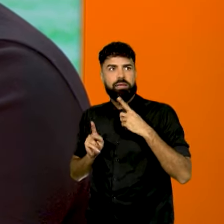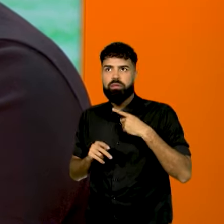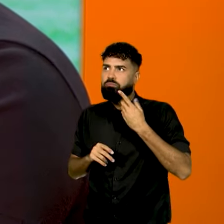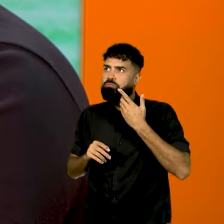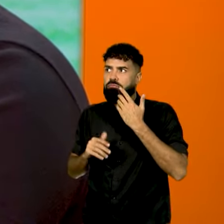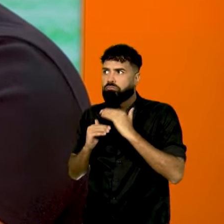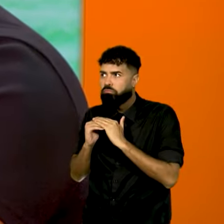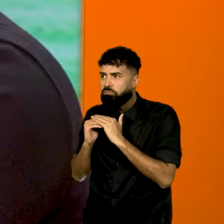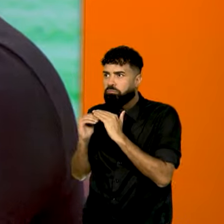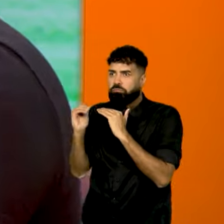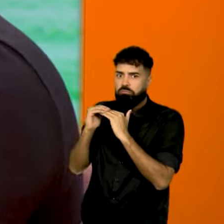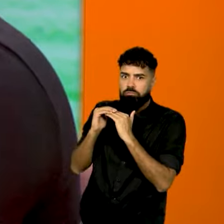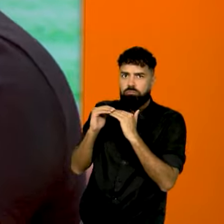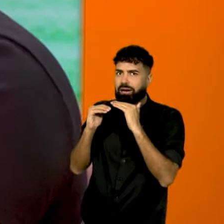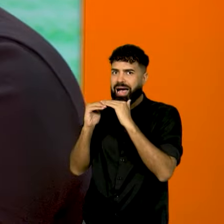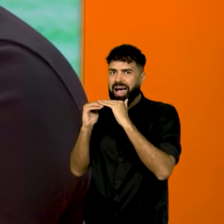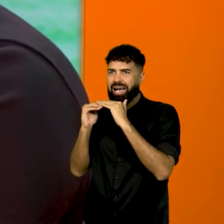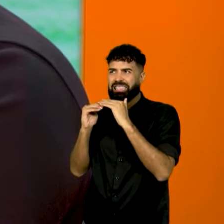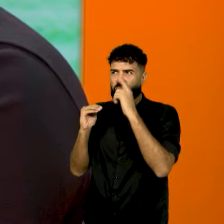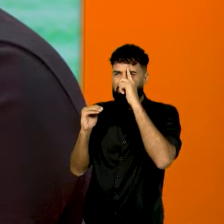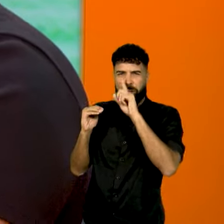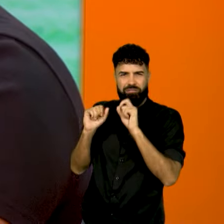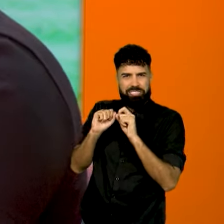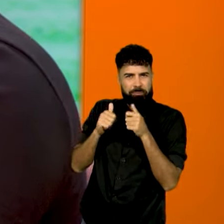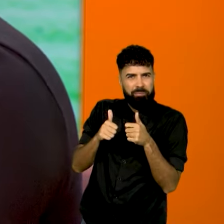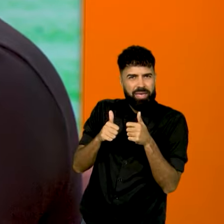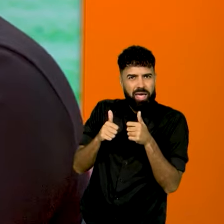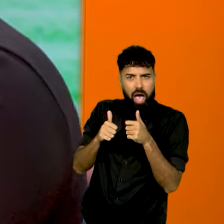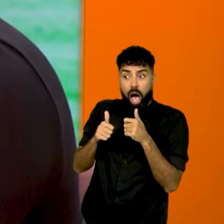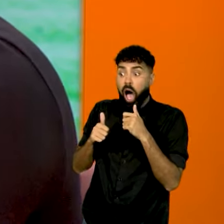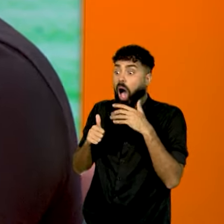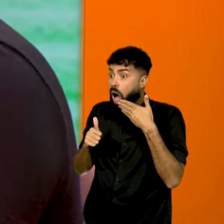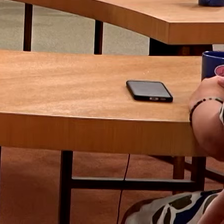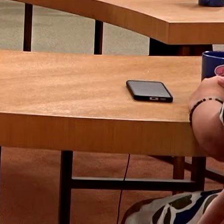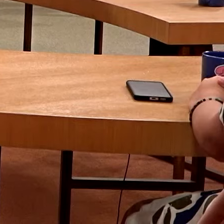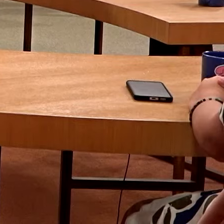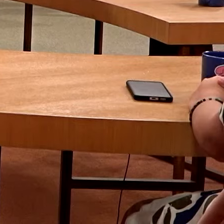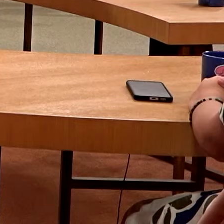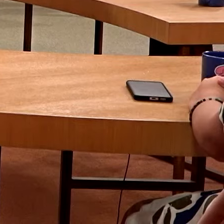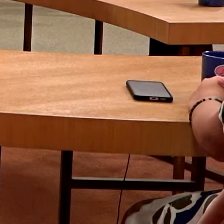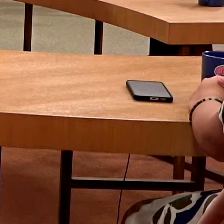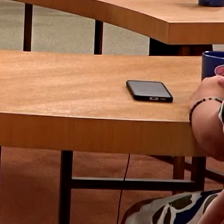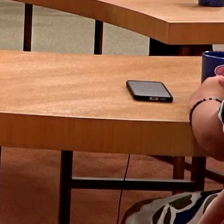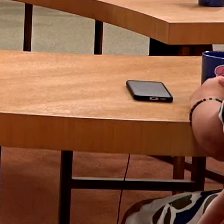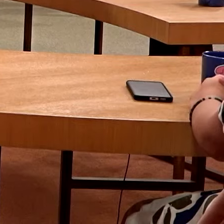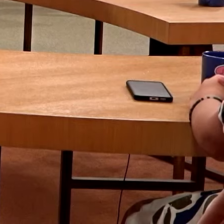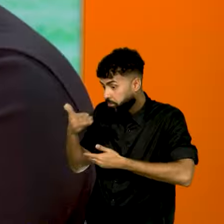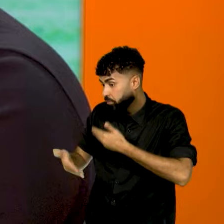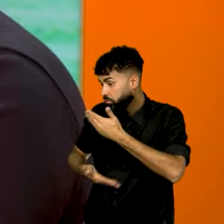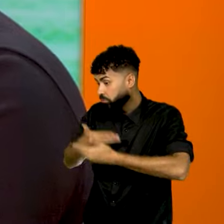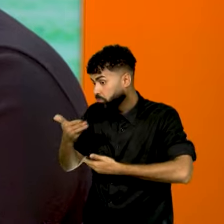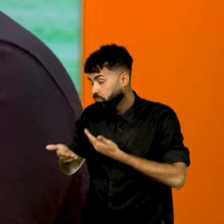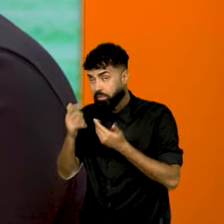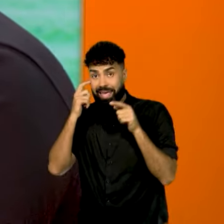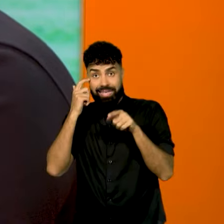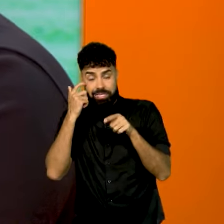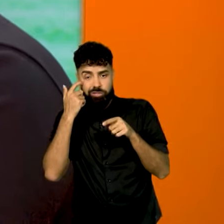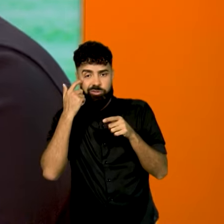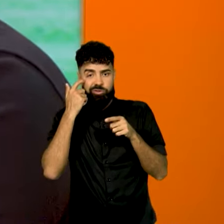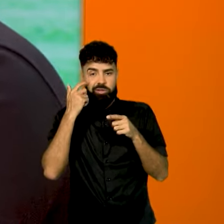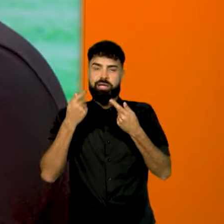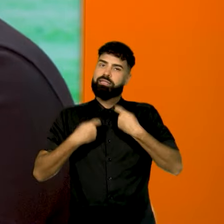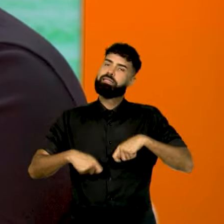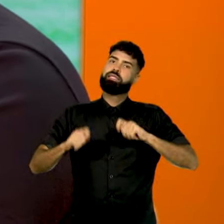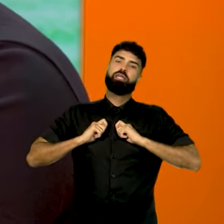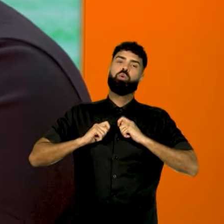ter criado ele e ir fazendo sem saber fazer, e aprendendo também com o Bita. No decorrer do processo, exatamente. Né? Exatamente. E aí, essa coisa